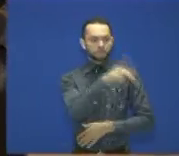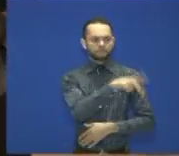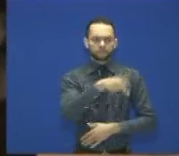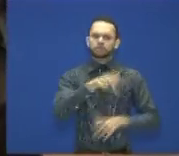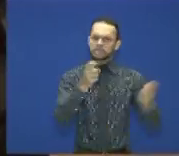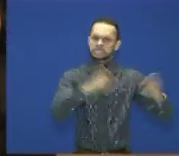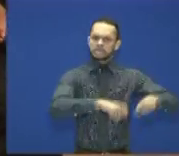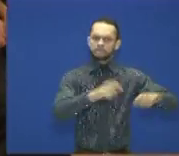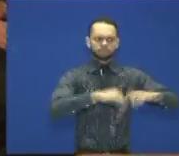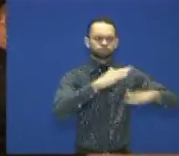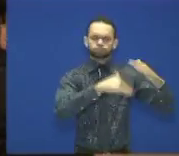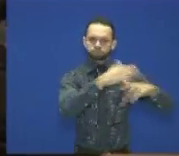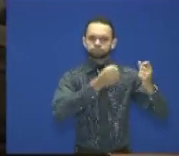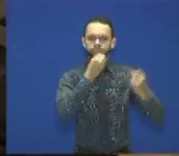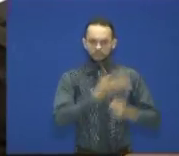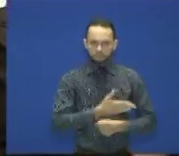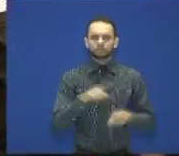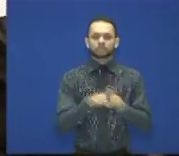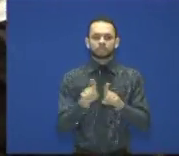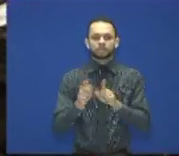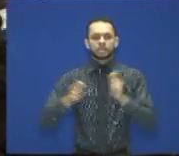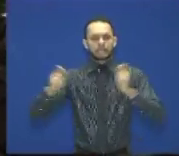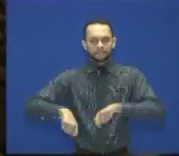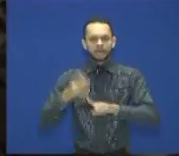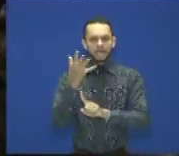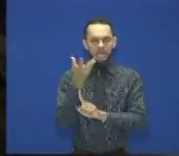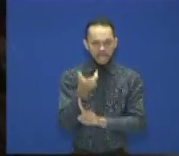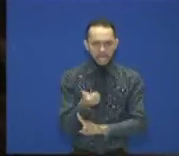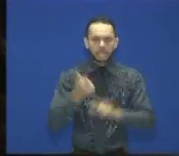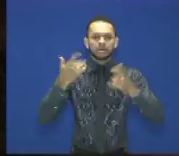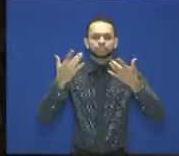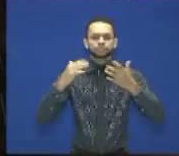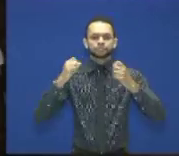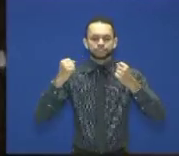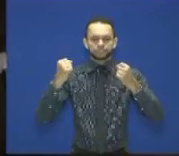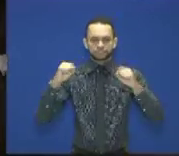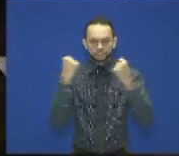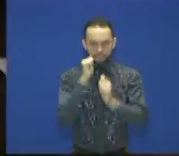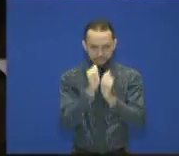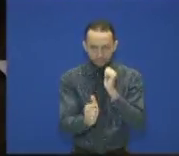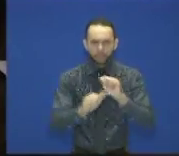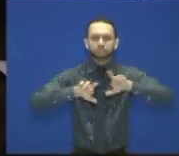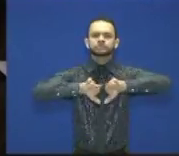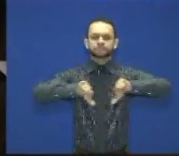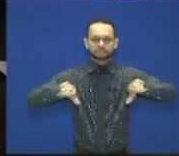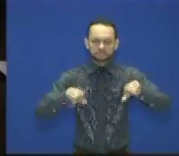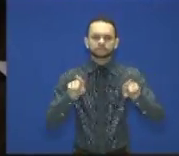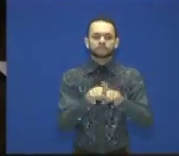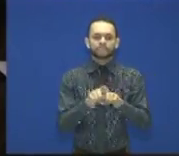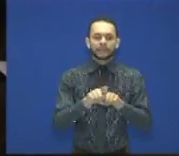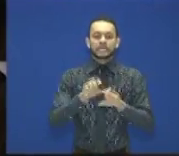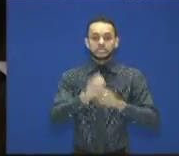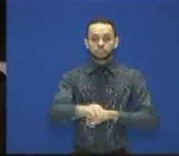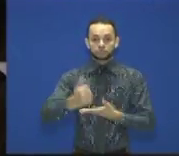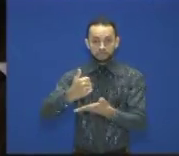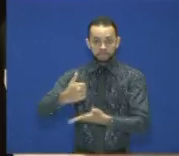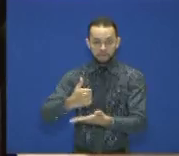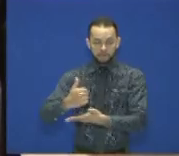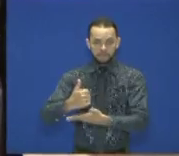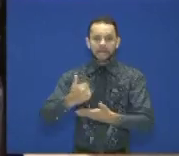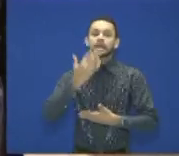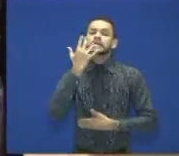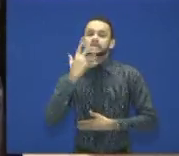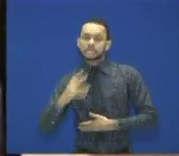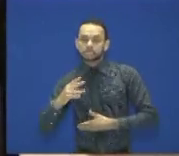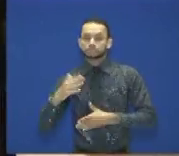da necessidade das artes, dos esportes, da saúde física e mental no ensino básico das nossas crianças e jovens.